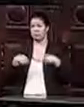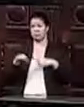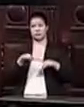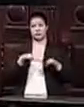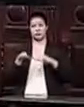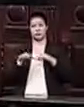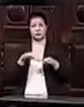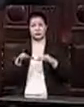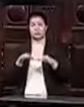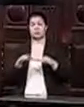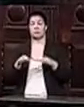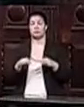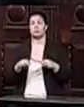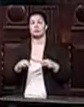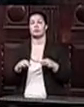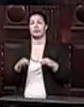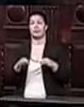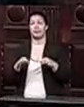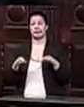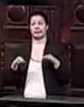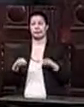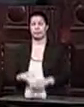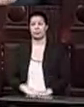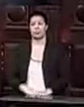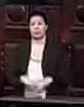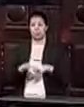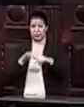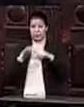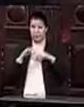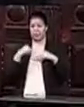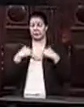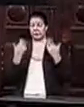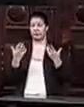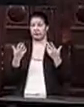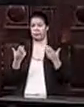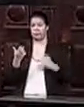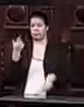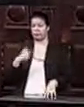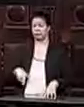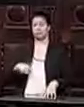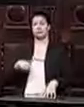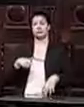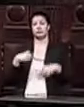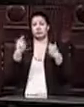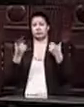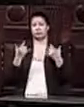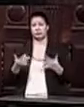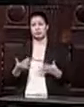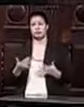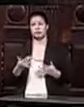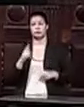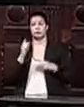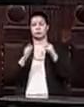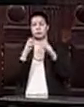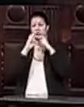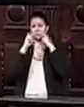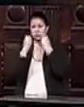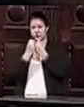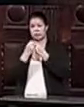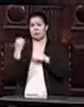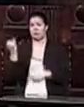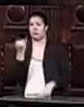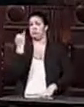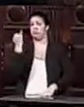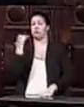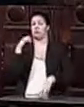tem que regular através dos seus órgãos e dos seus agentes. Por isso, quero aqui restituir um pouco também o que foi essa audiência importante da